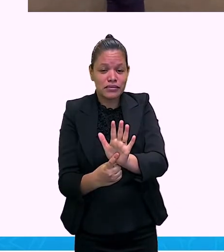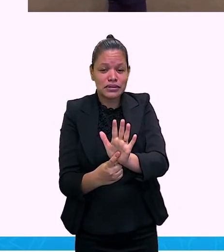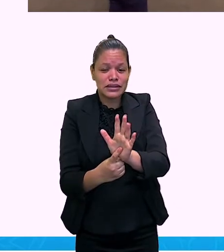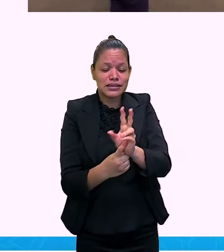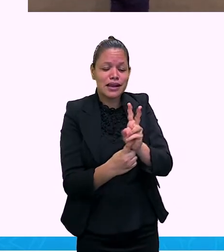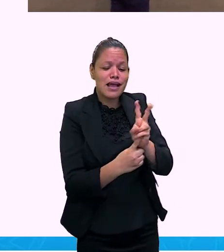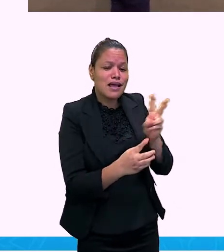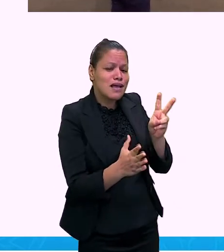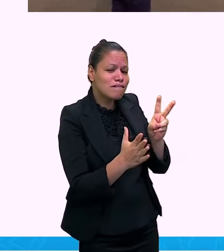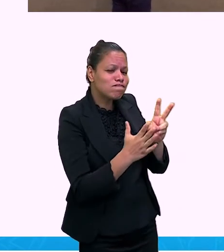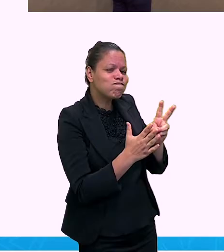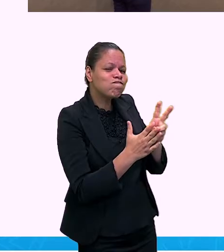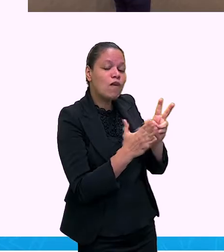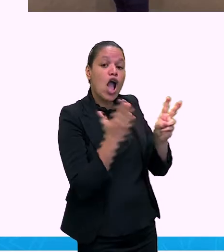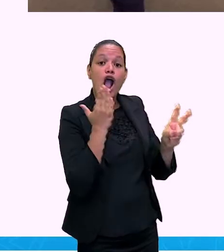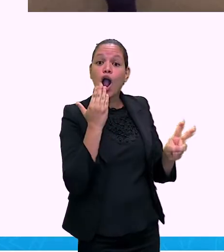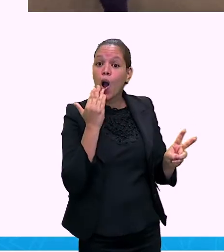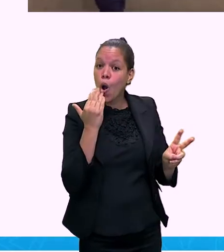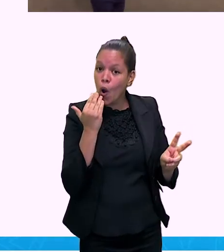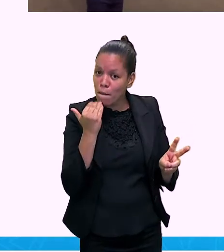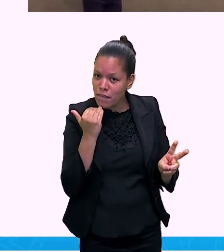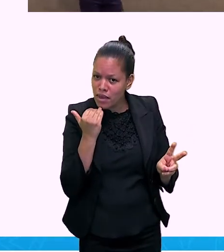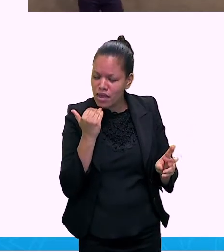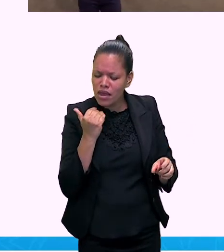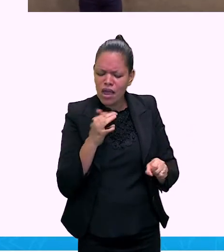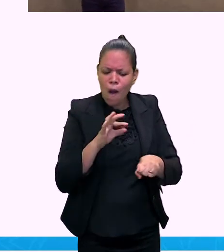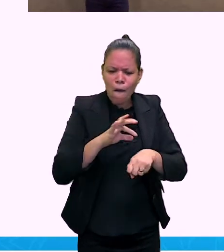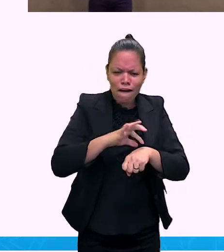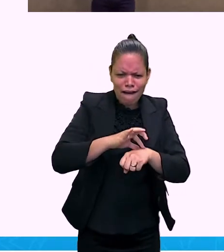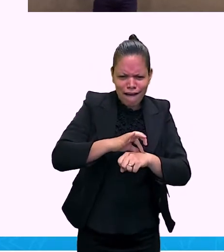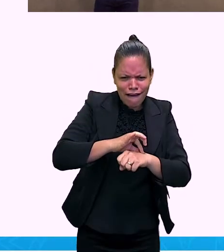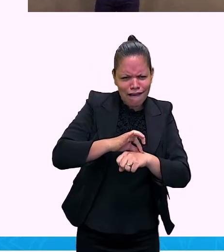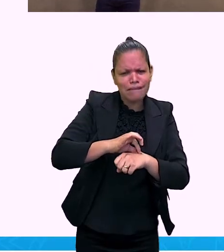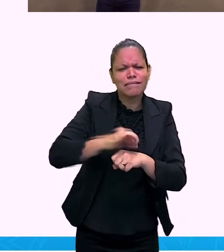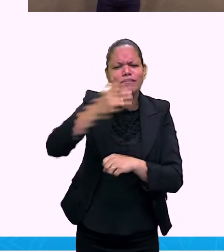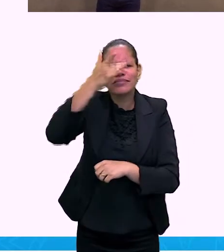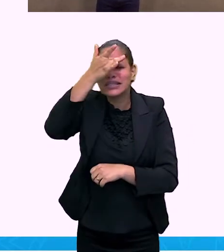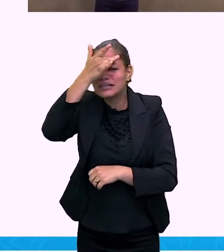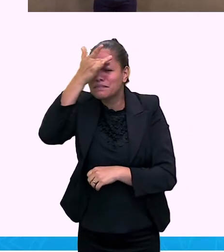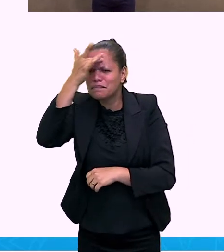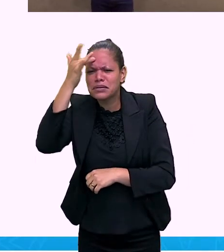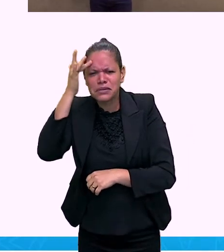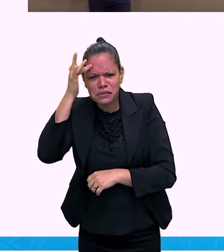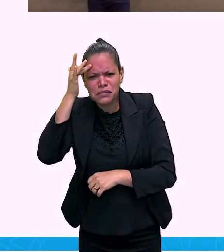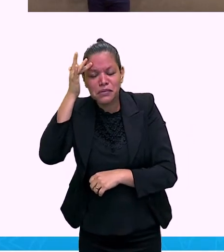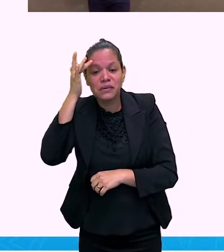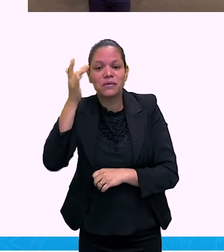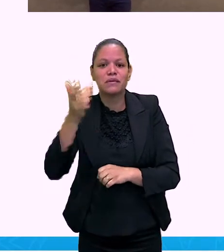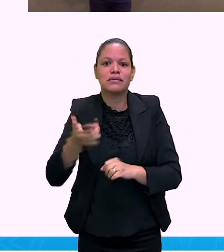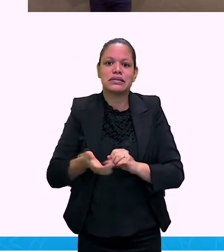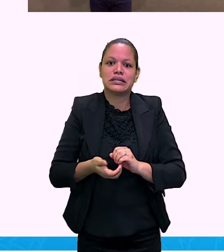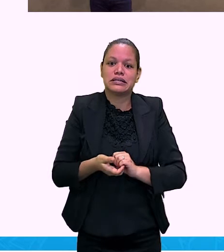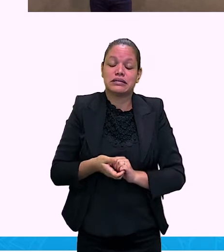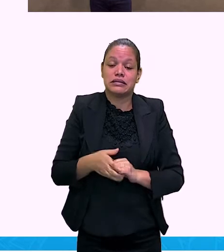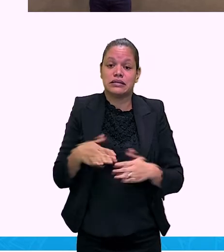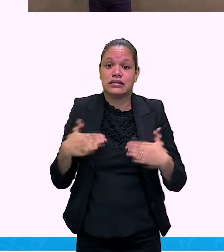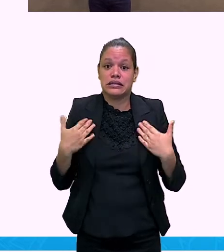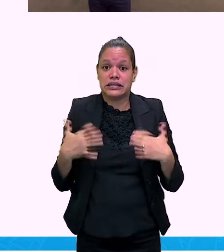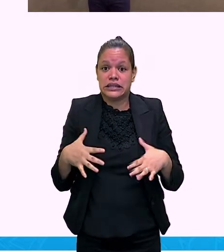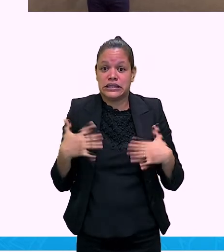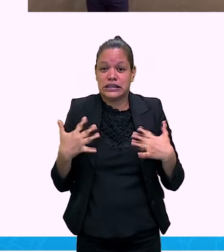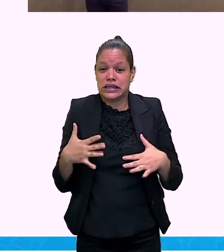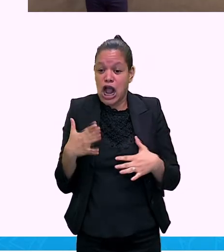do canibalismo. Mas o que eles acreditavam? O canibalismo era o quê? Comer